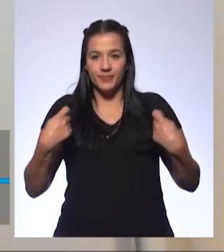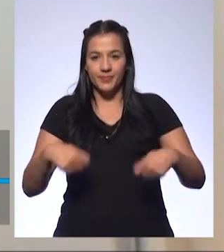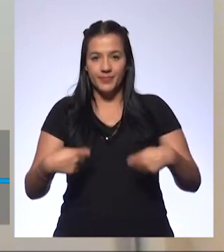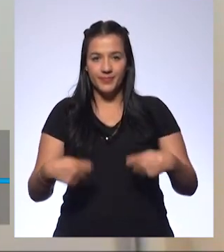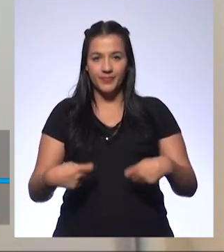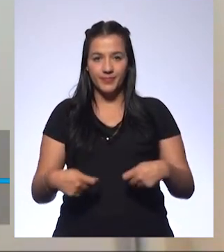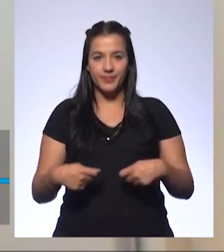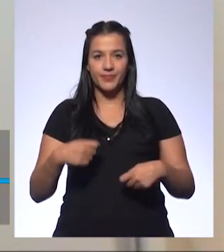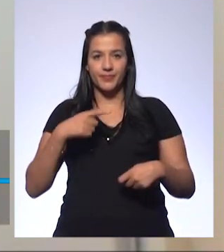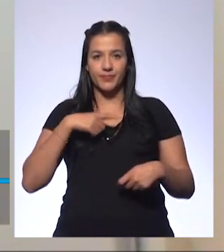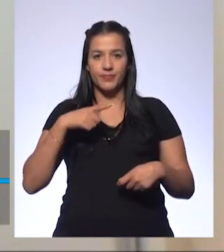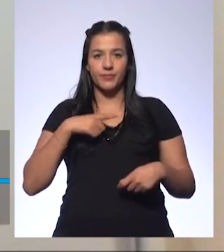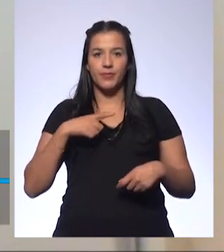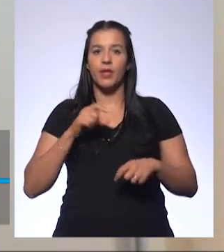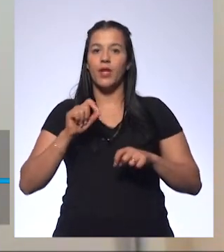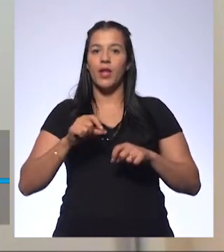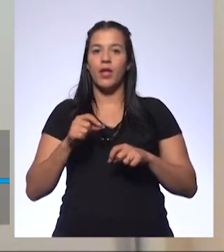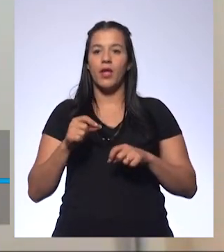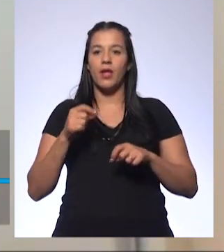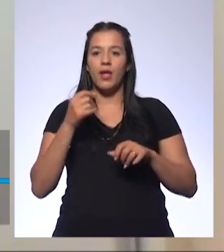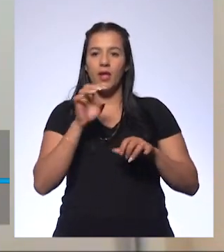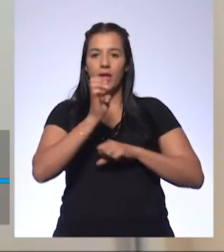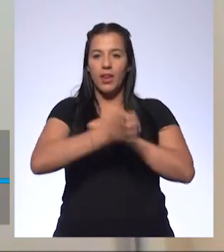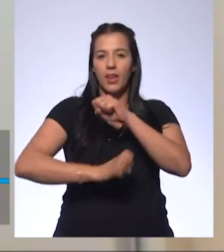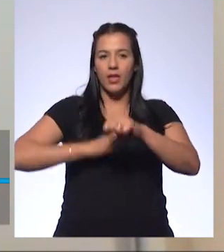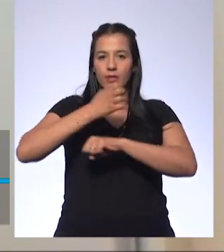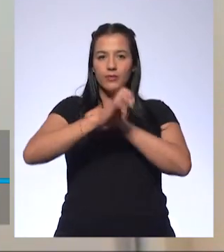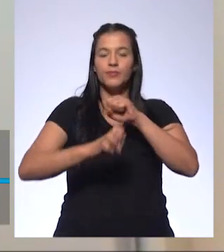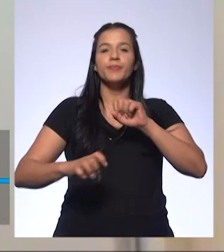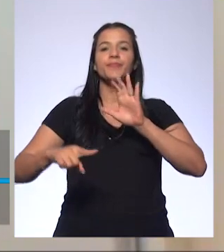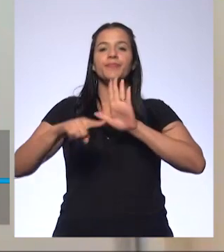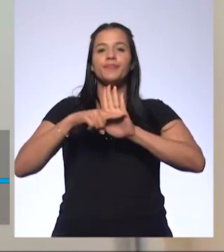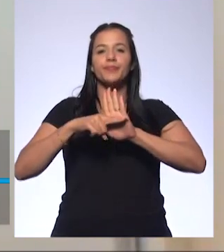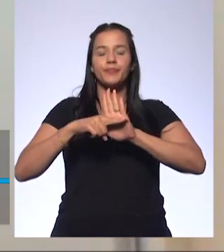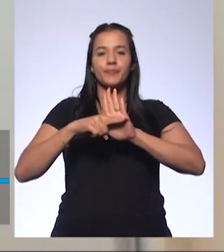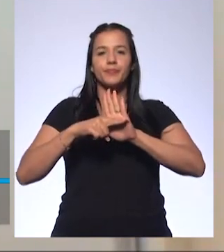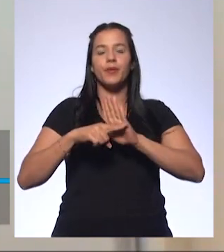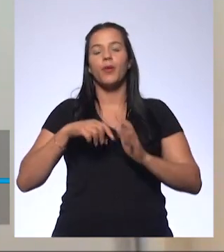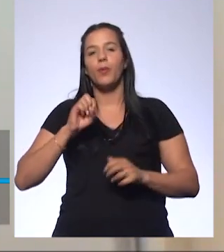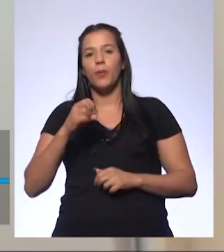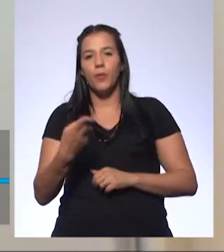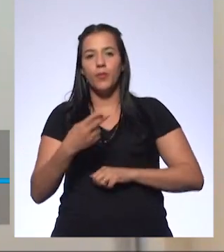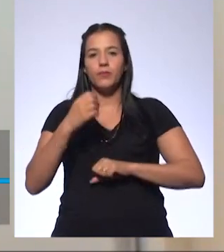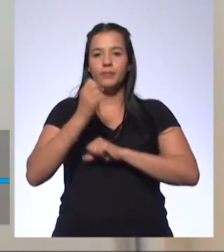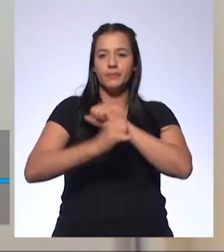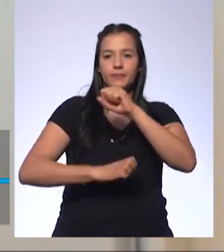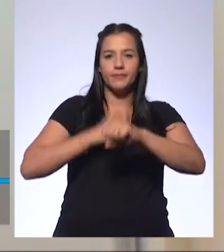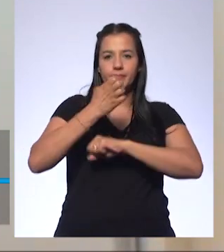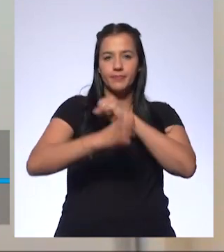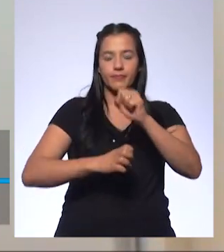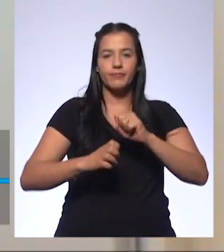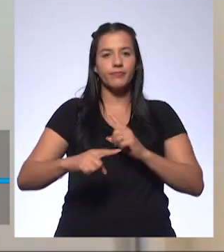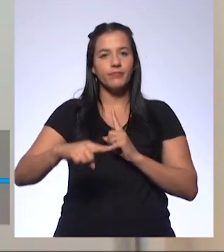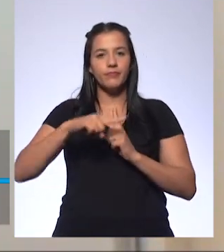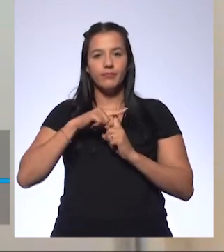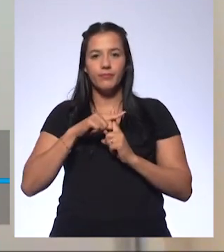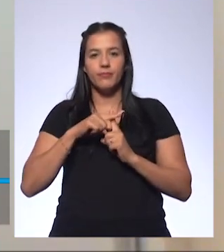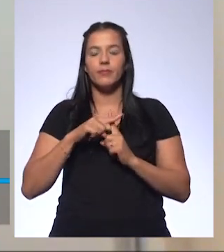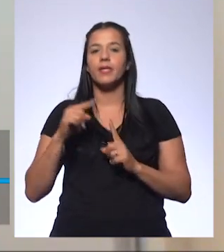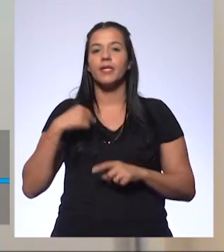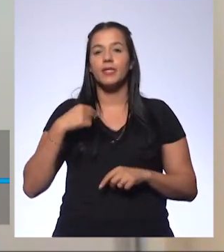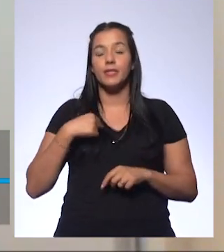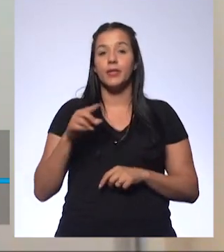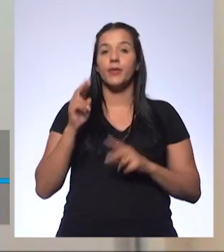de eletronegatividade. Por que ele é eletronegativo? Por que ele é mais eletropositivo? Simplesmente porque tem um valor? Não,